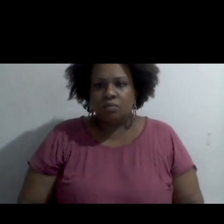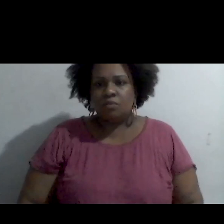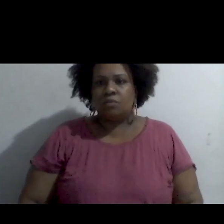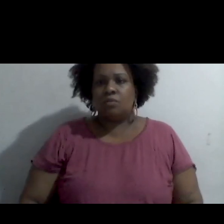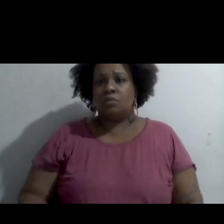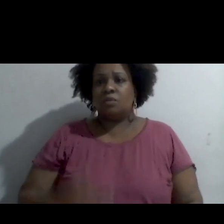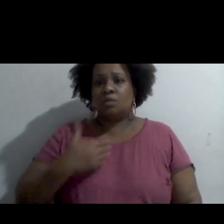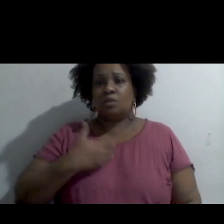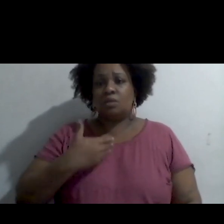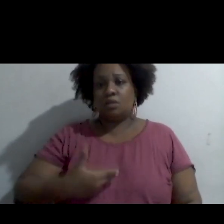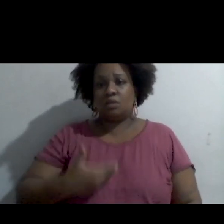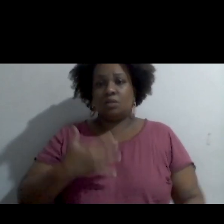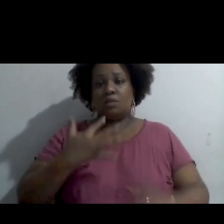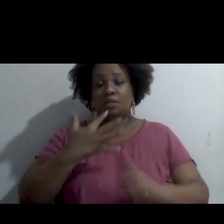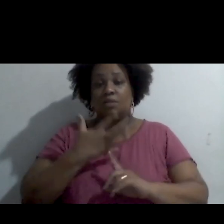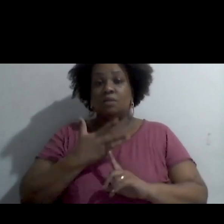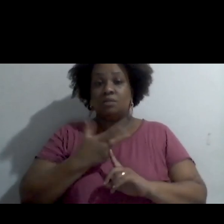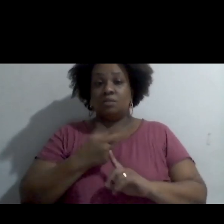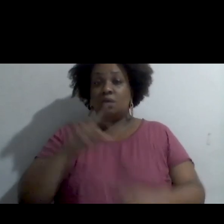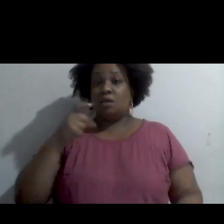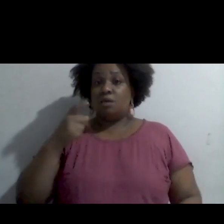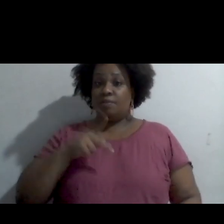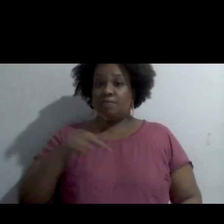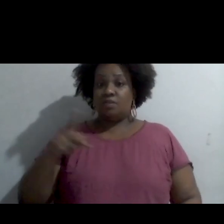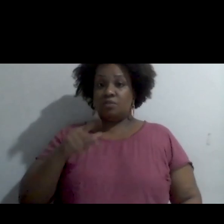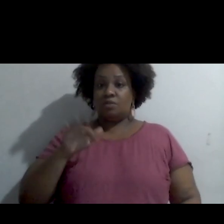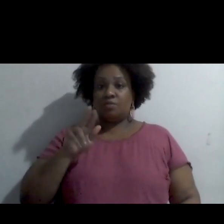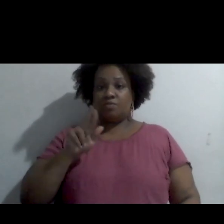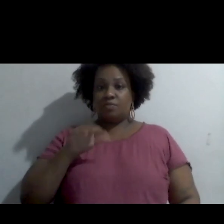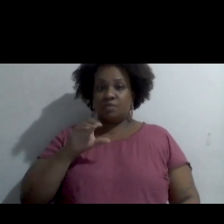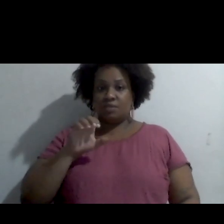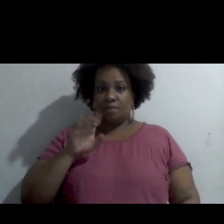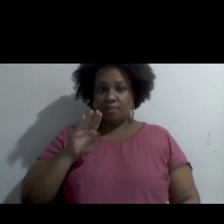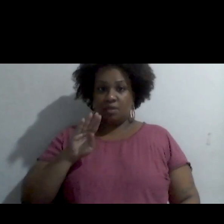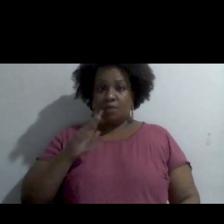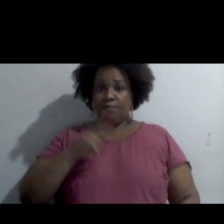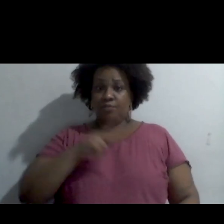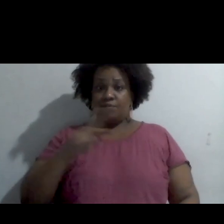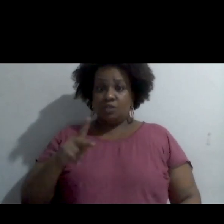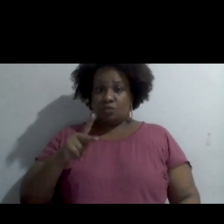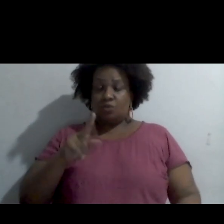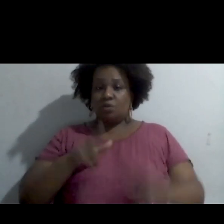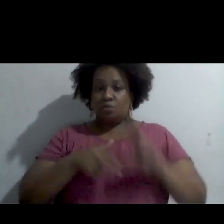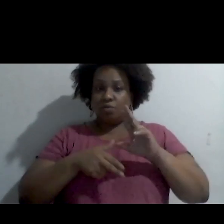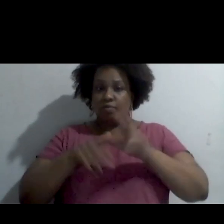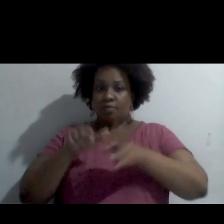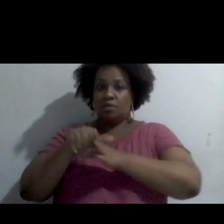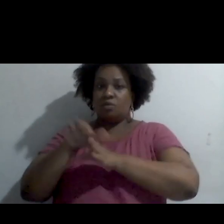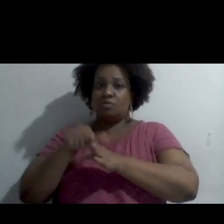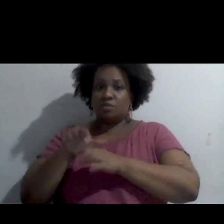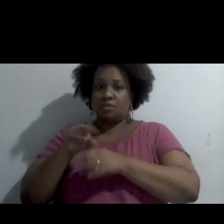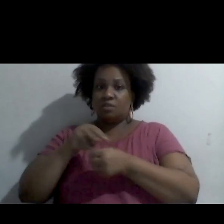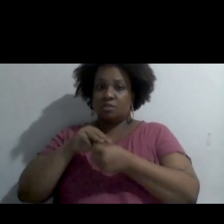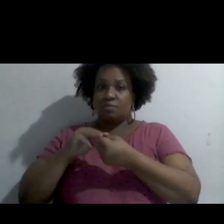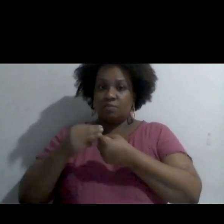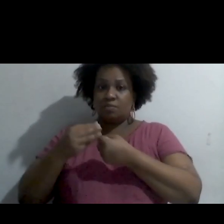também, fui professora da FUNCEB, atualmente professora substituta da UFBA, conselheira municipal de políticas culturais